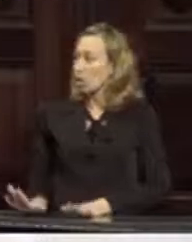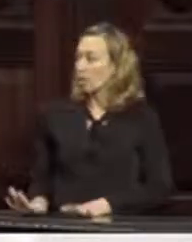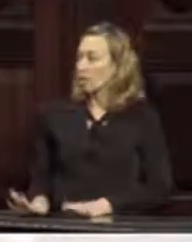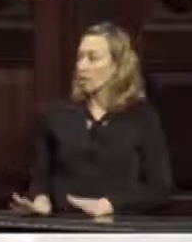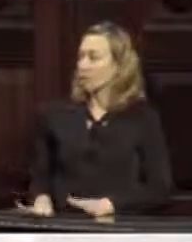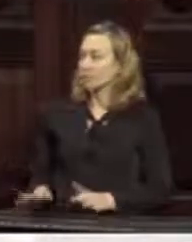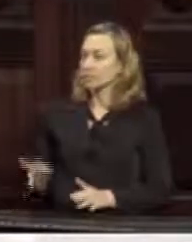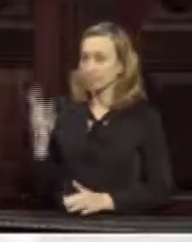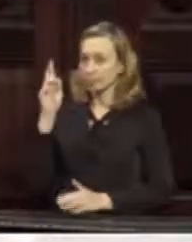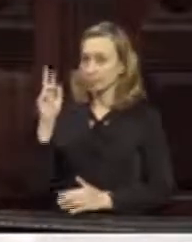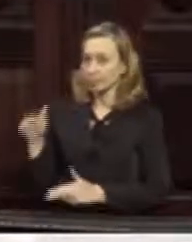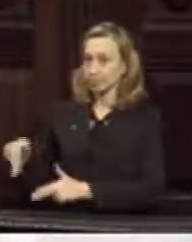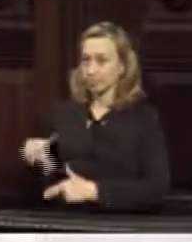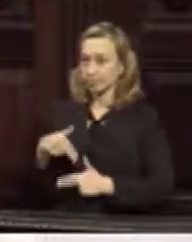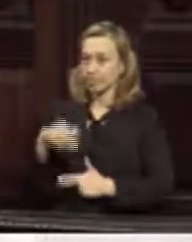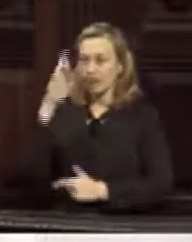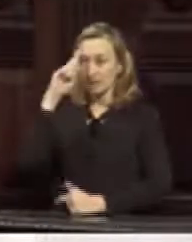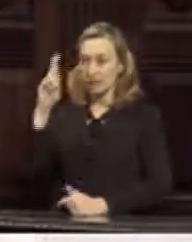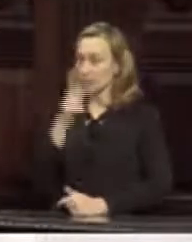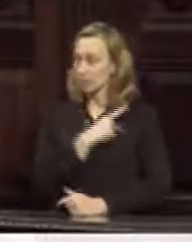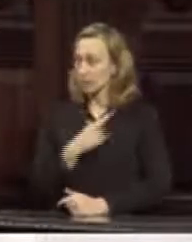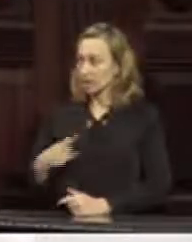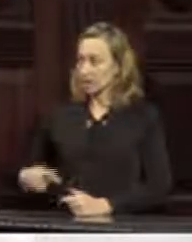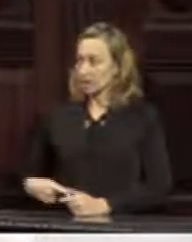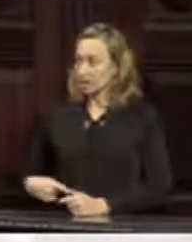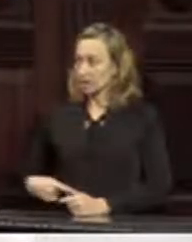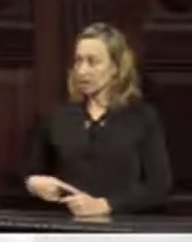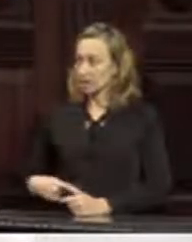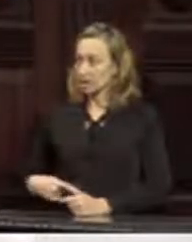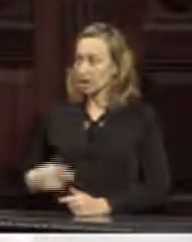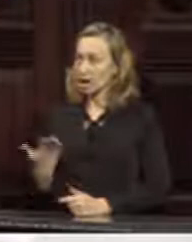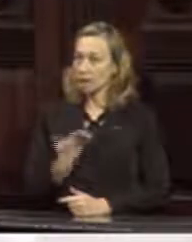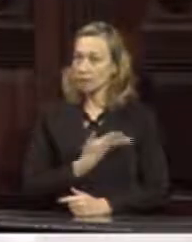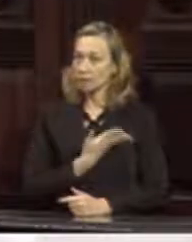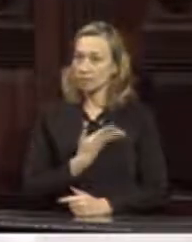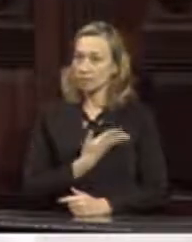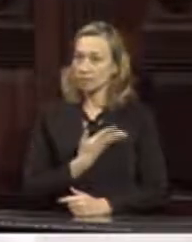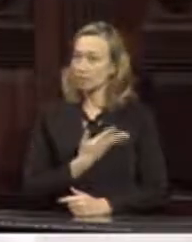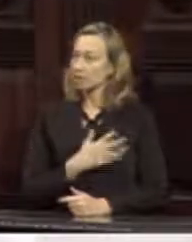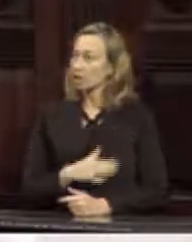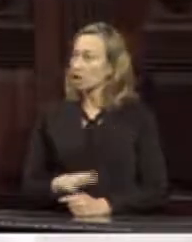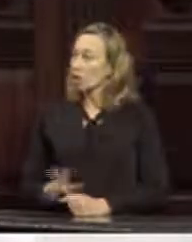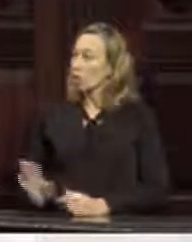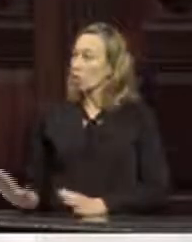Senhor presidente, senhoras e senhores deputados.